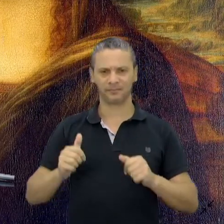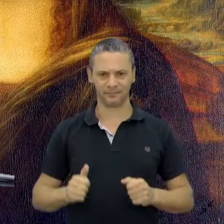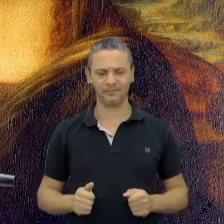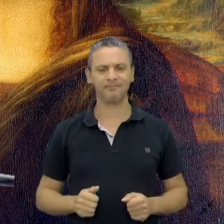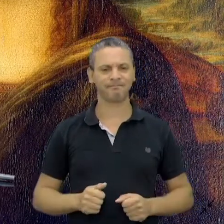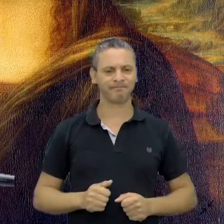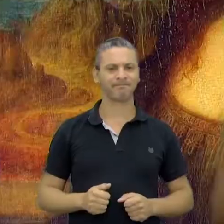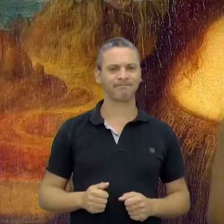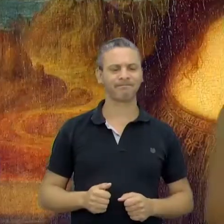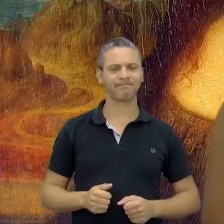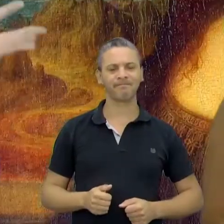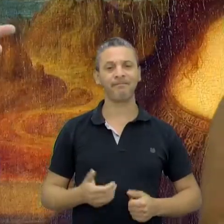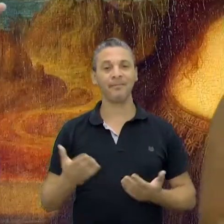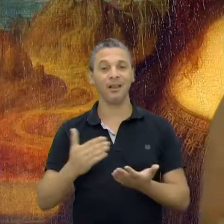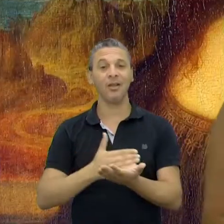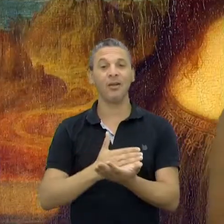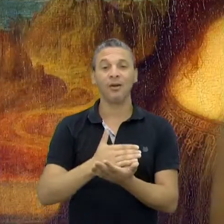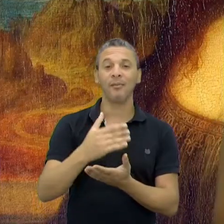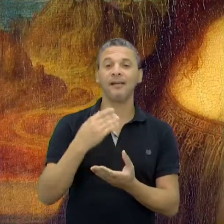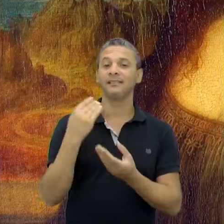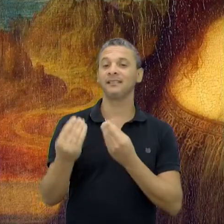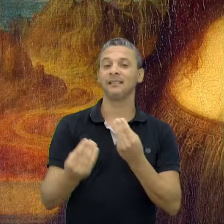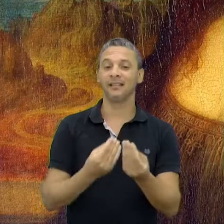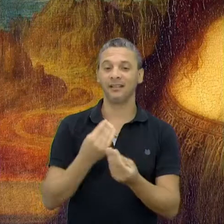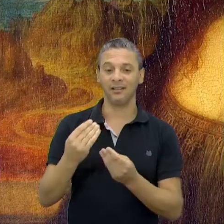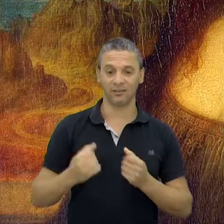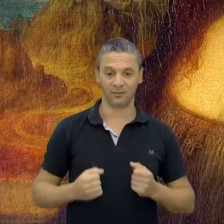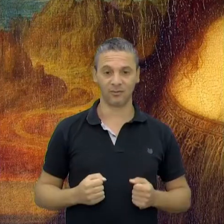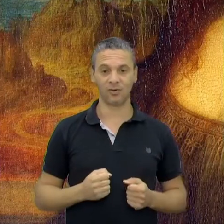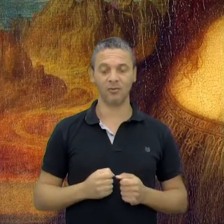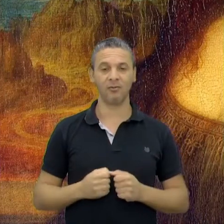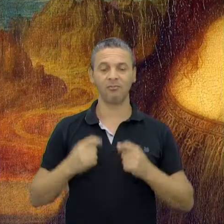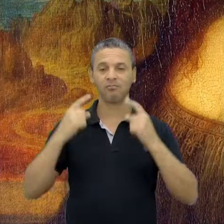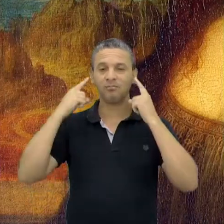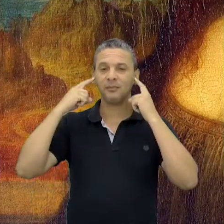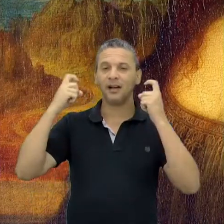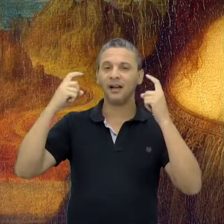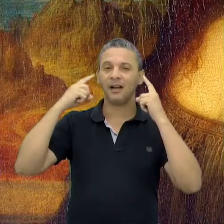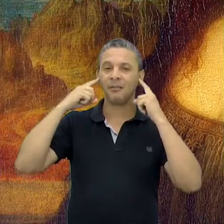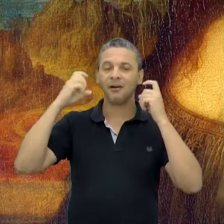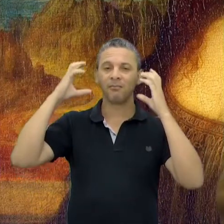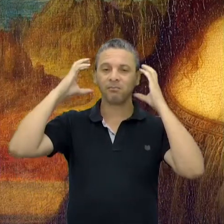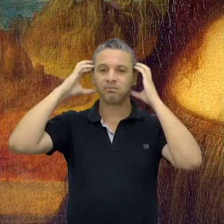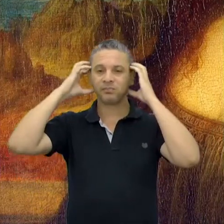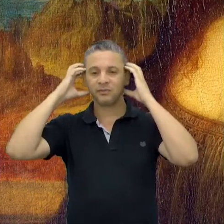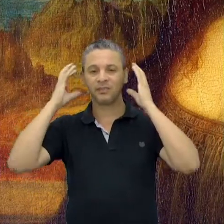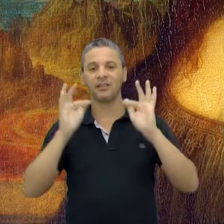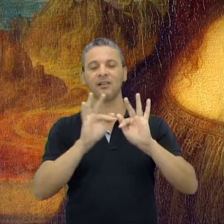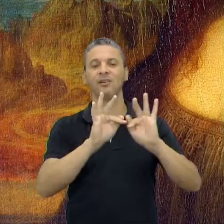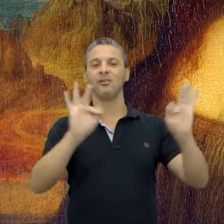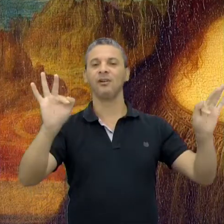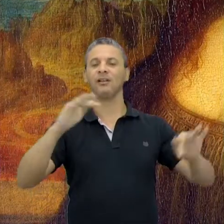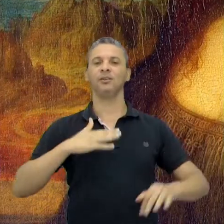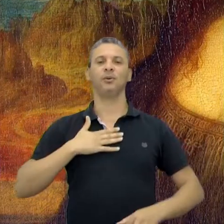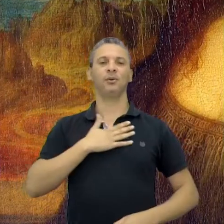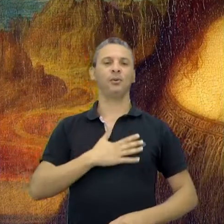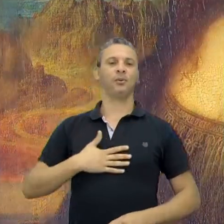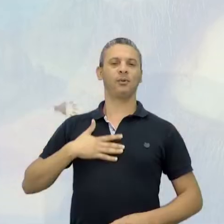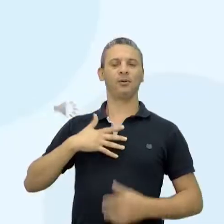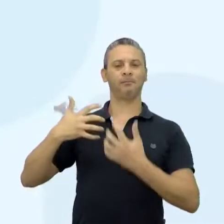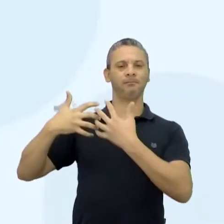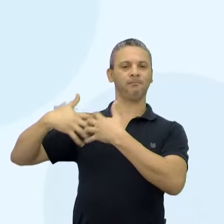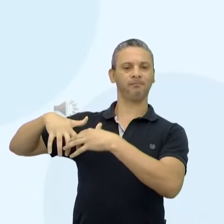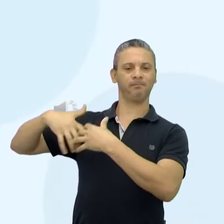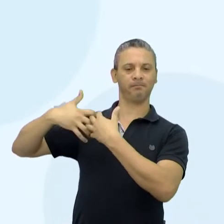outra, tá certo, gente? Para começar, aquele elemento sonoro, música e aquela frase gostosa pra gente começar a refletir. Olha